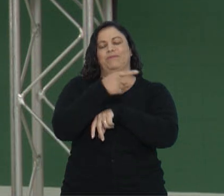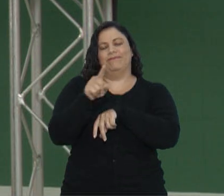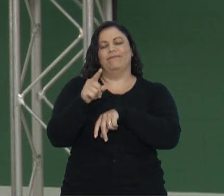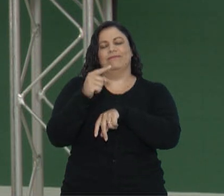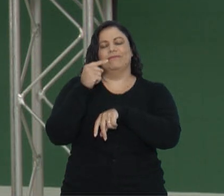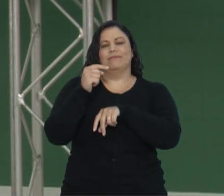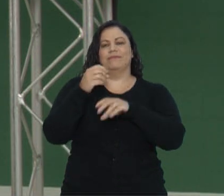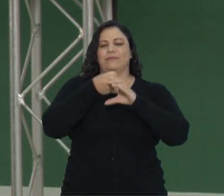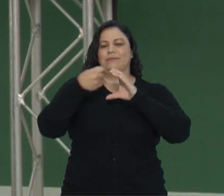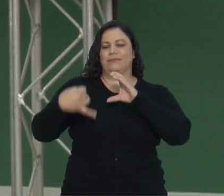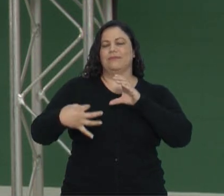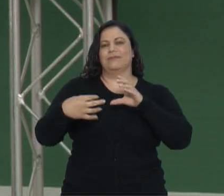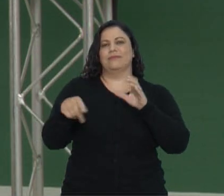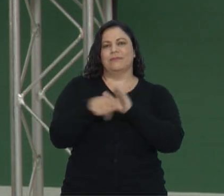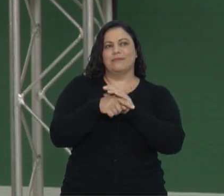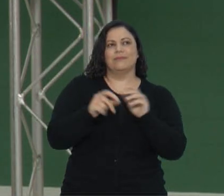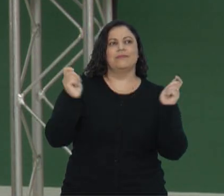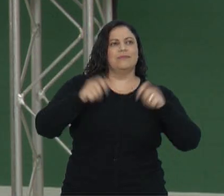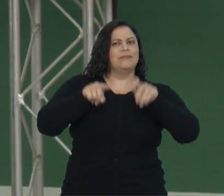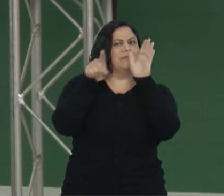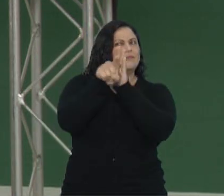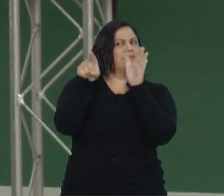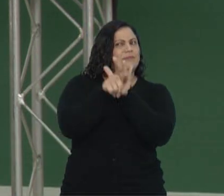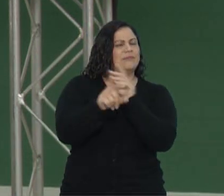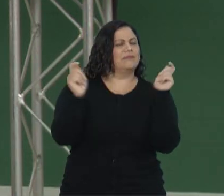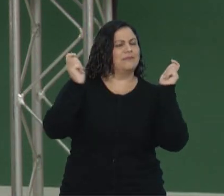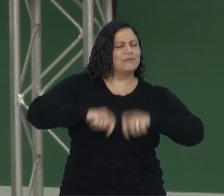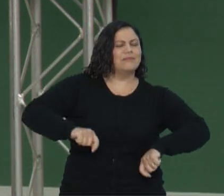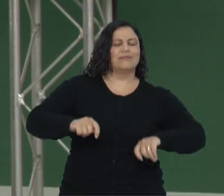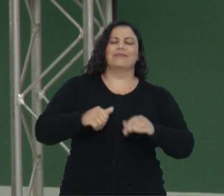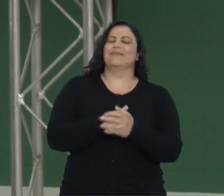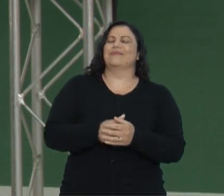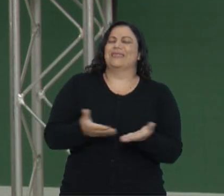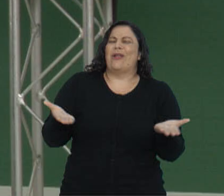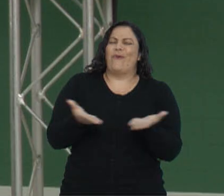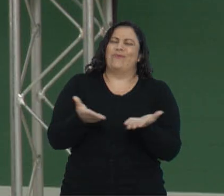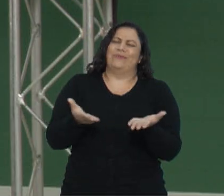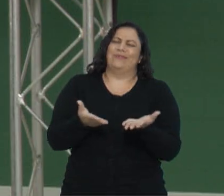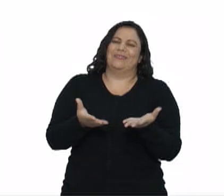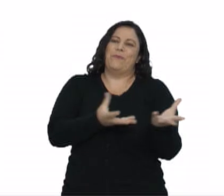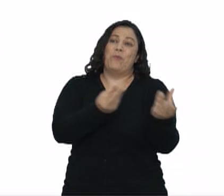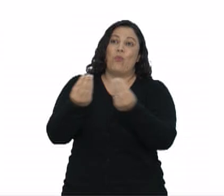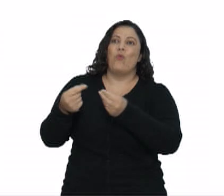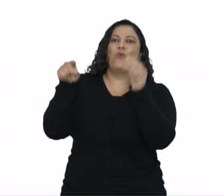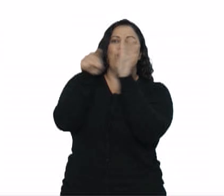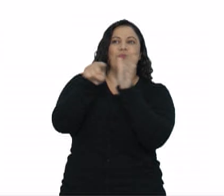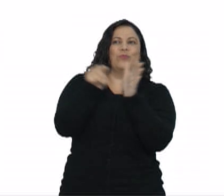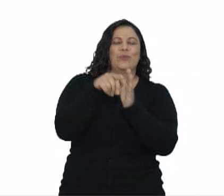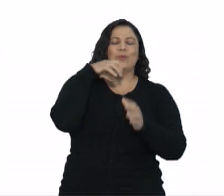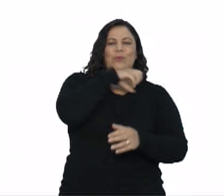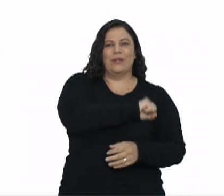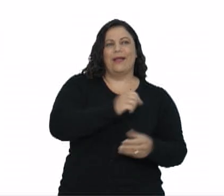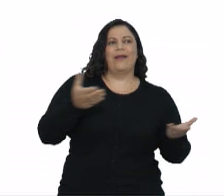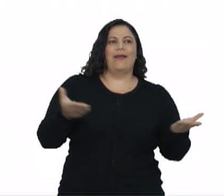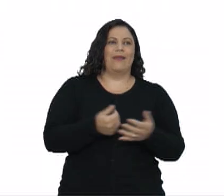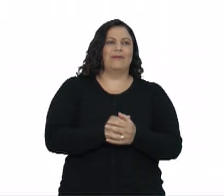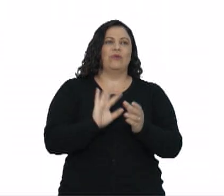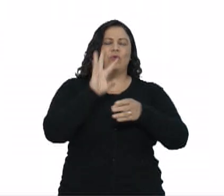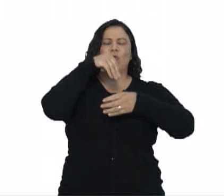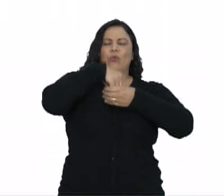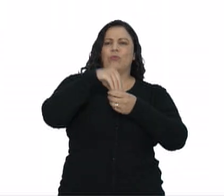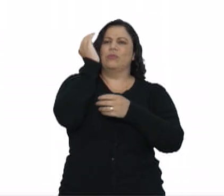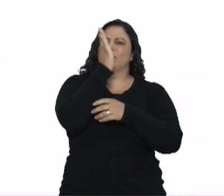assim. Pedra-sabão. Mais um testezinho, para a gente acabar com o nosso estoque de teste hoje. O barroco pregado em nosso país refletiu através